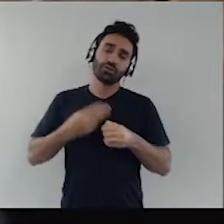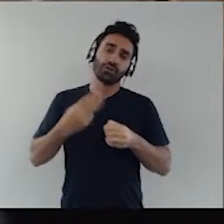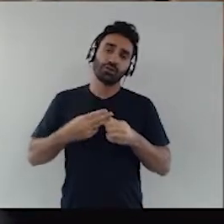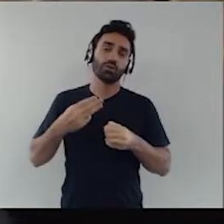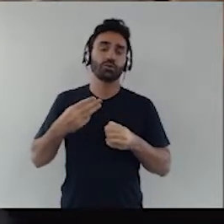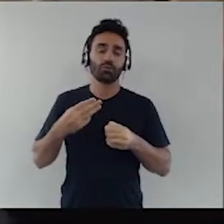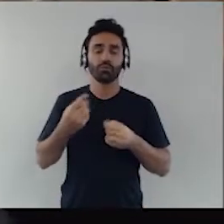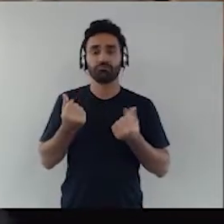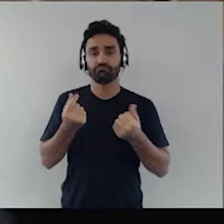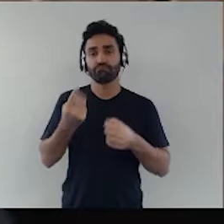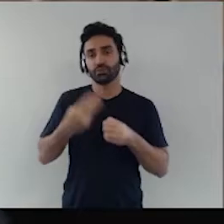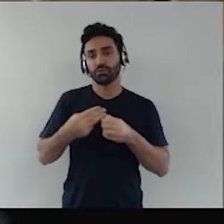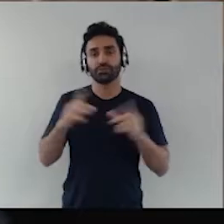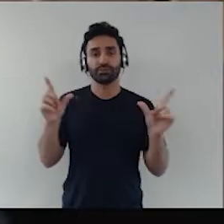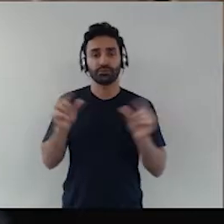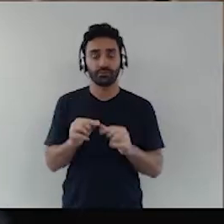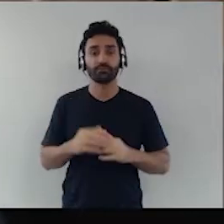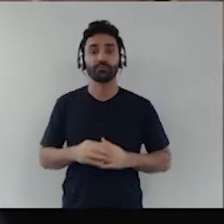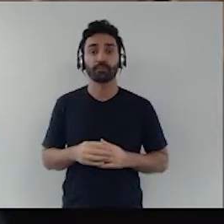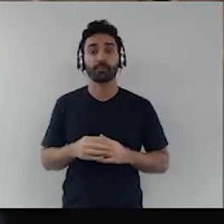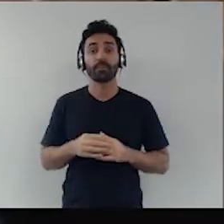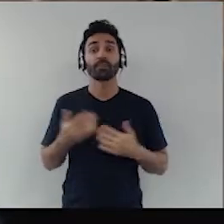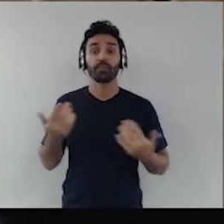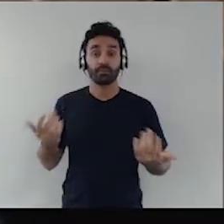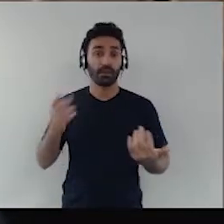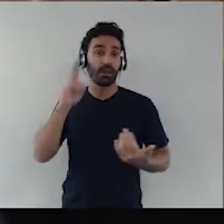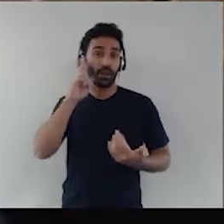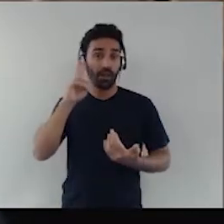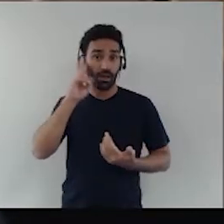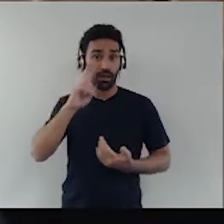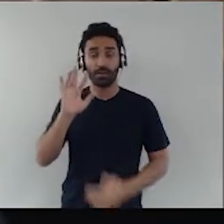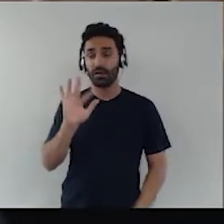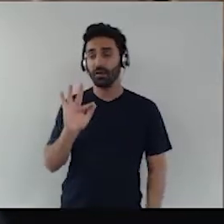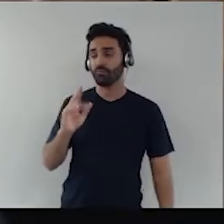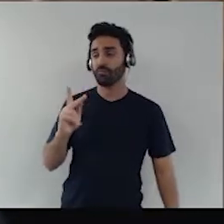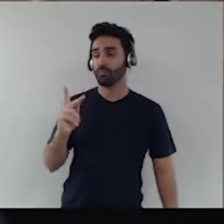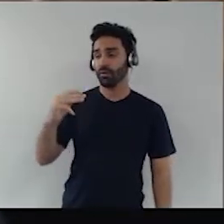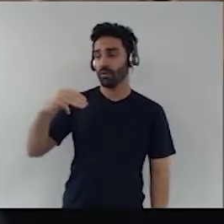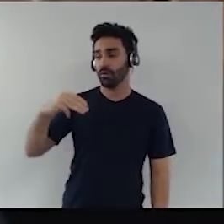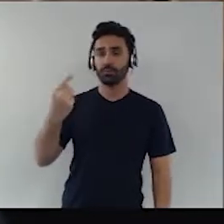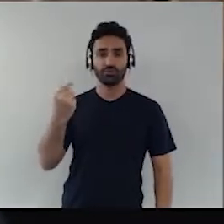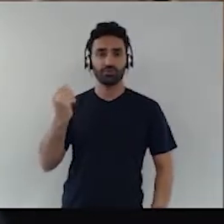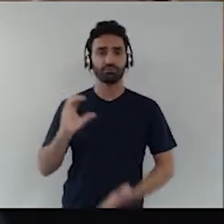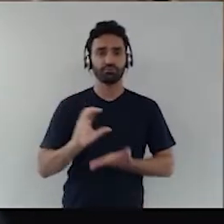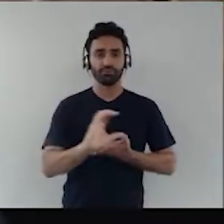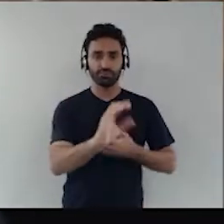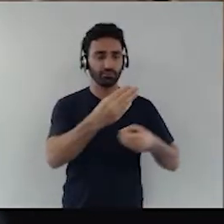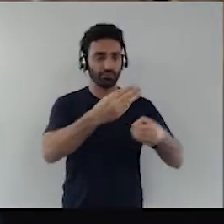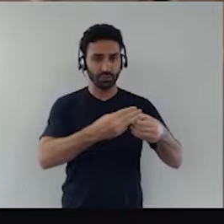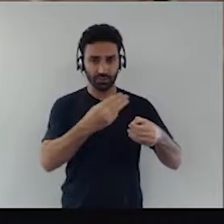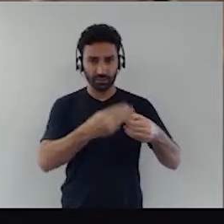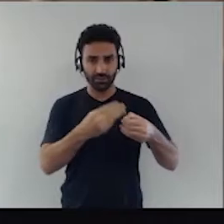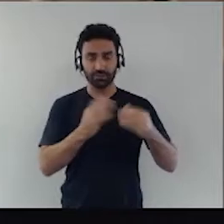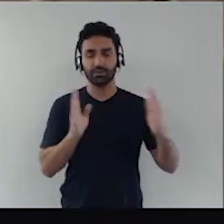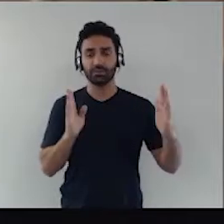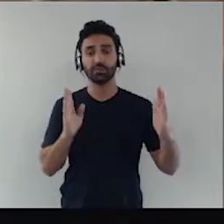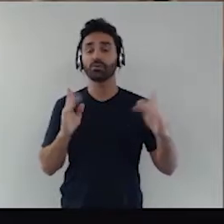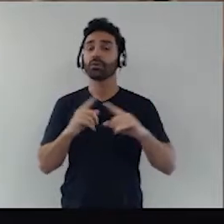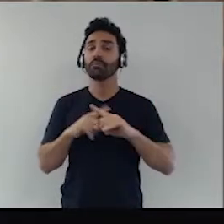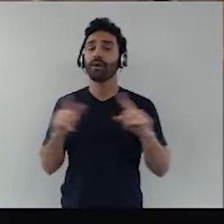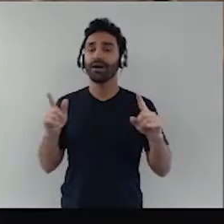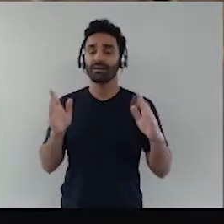municipais. Lembrando que a manutenção dos repasses dos valores nominais do FPM nos valores constantes do ano anterior, ainda